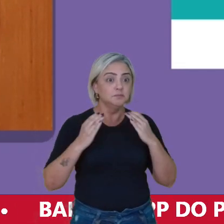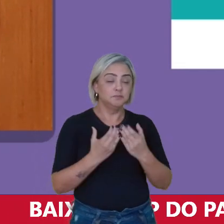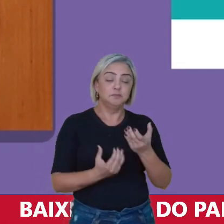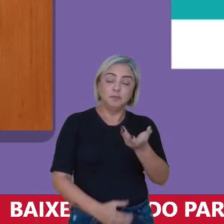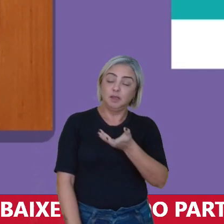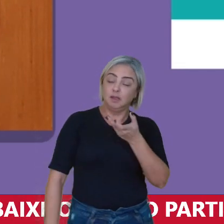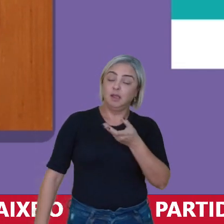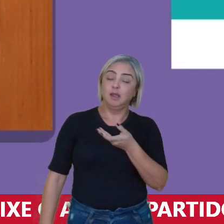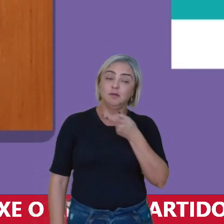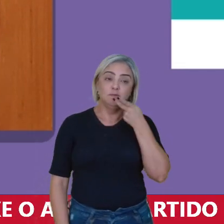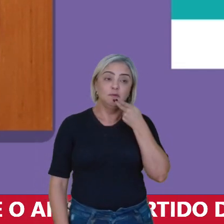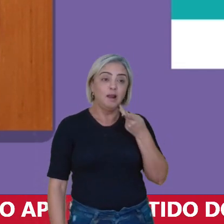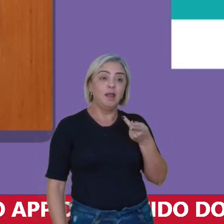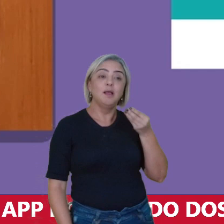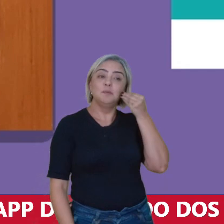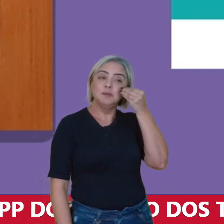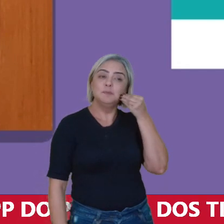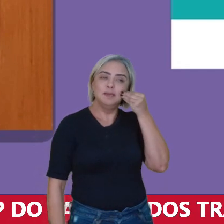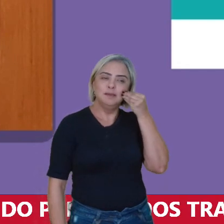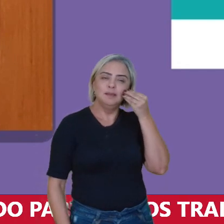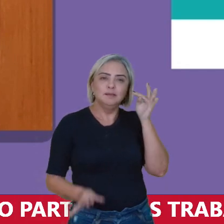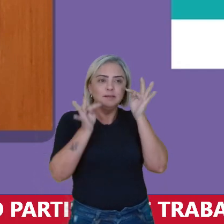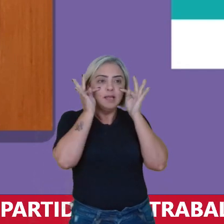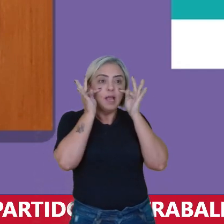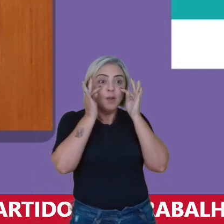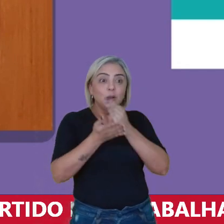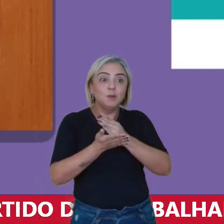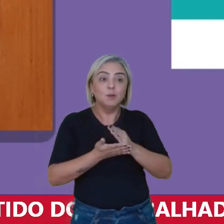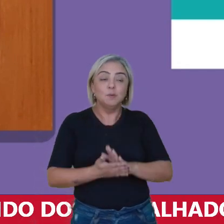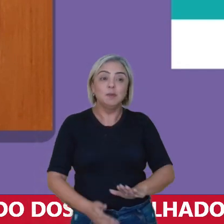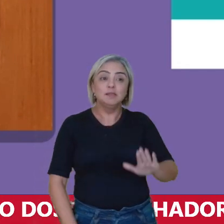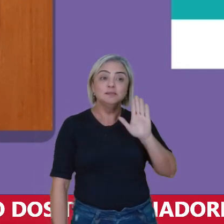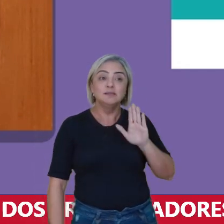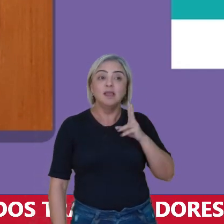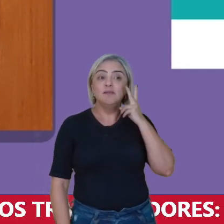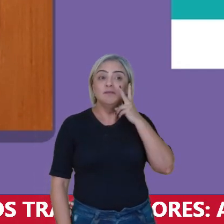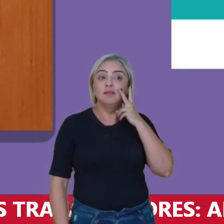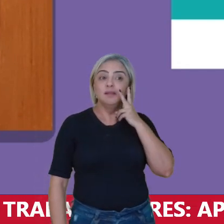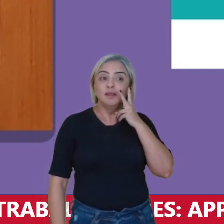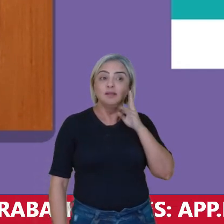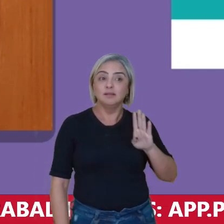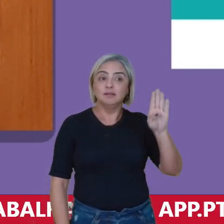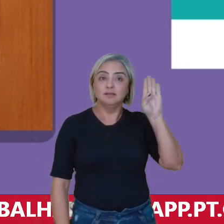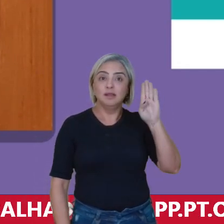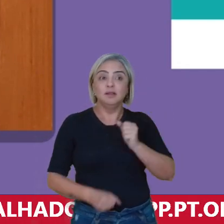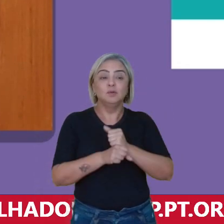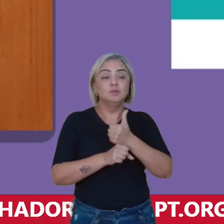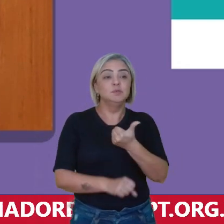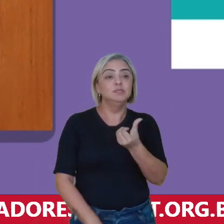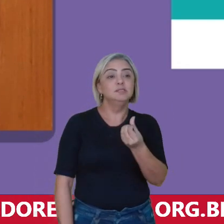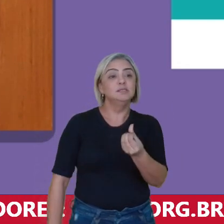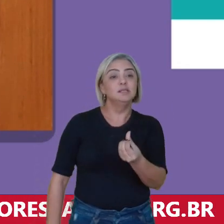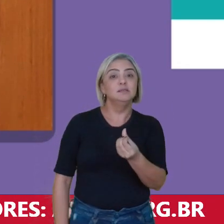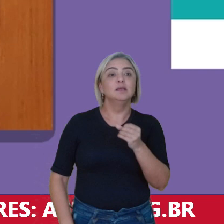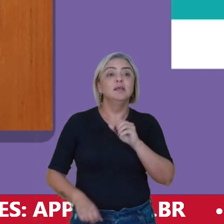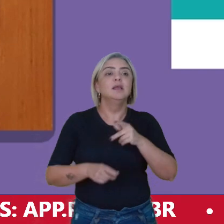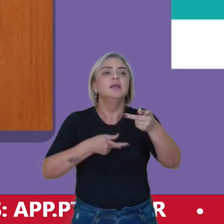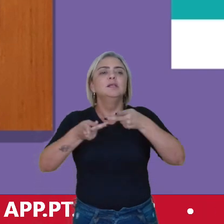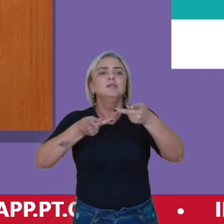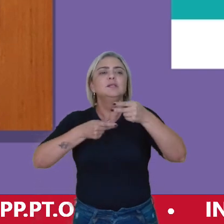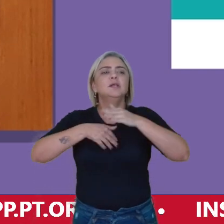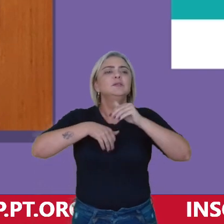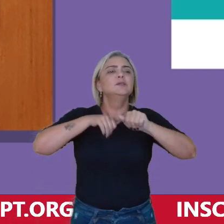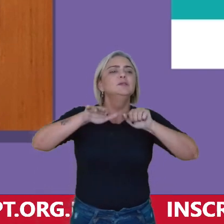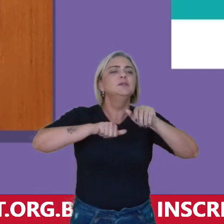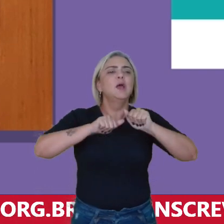queria contar uma experiência que a gente começou quando eu fui candidata a vereadora em 2016, que foi o Chame Gente.